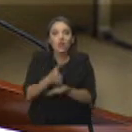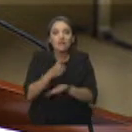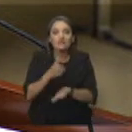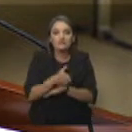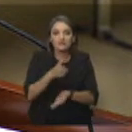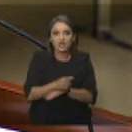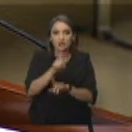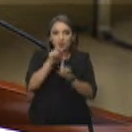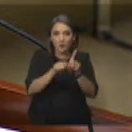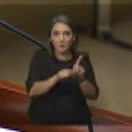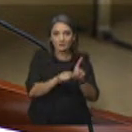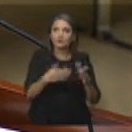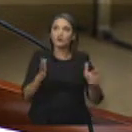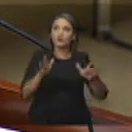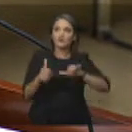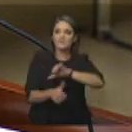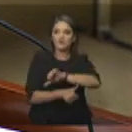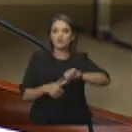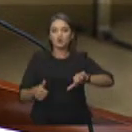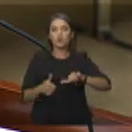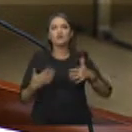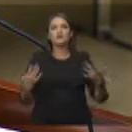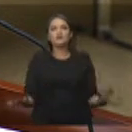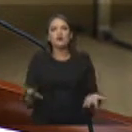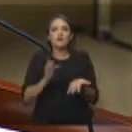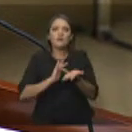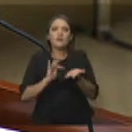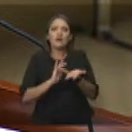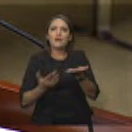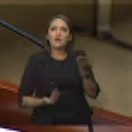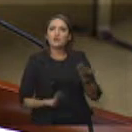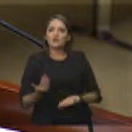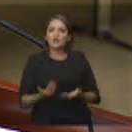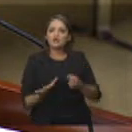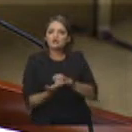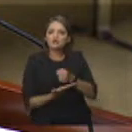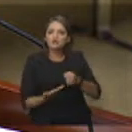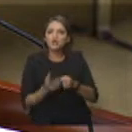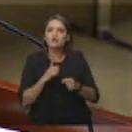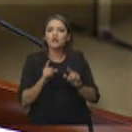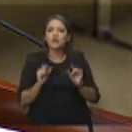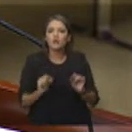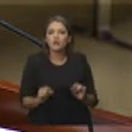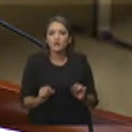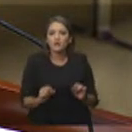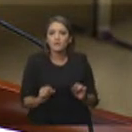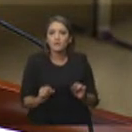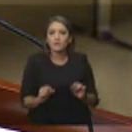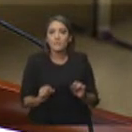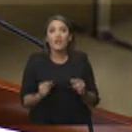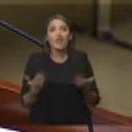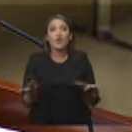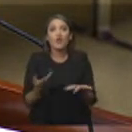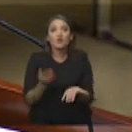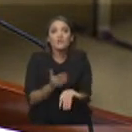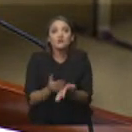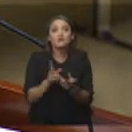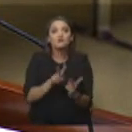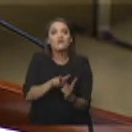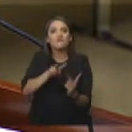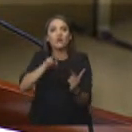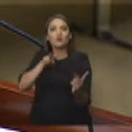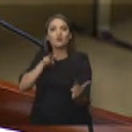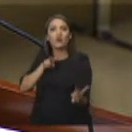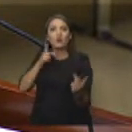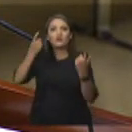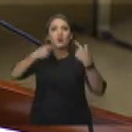mudou. As operações essenciais, ministros, ao segurado, passaram a ser realizados à distância, por meio